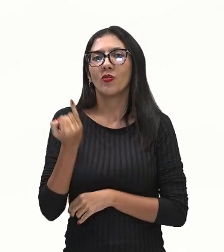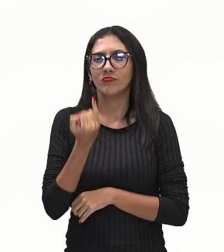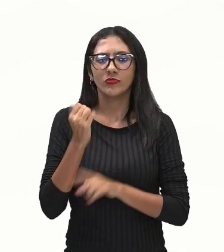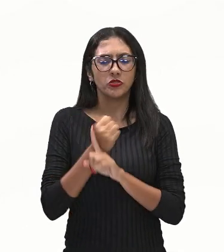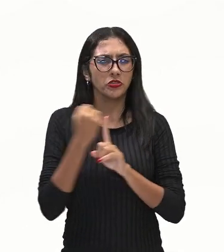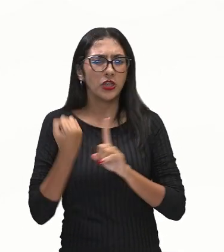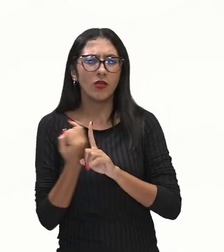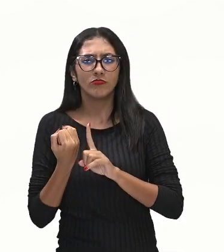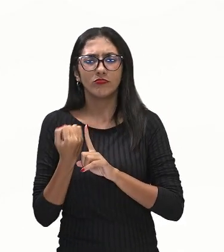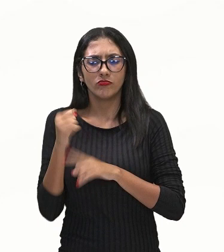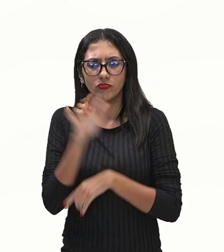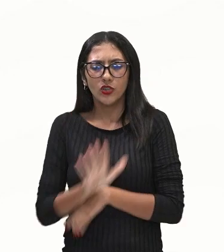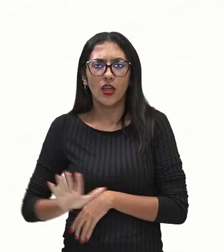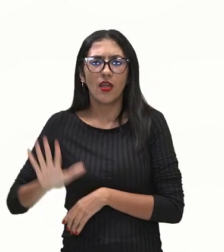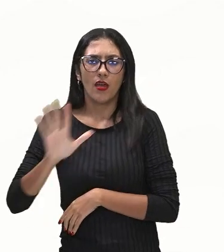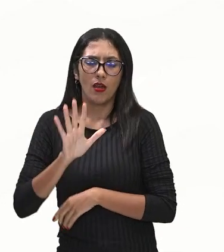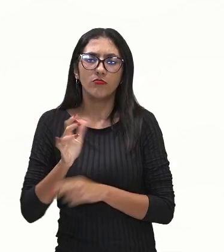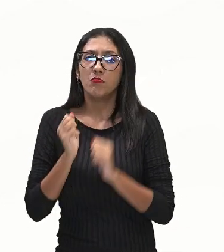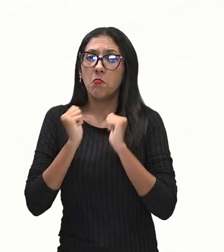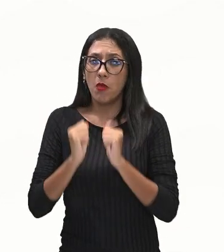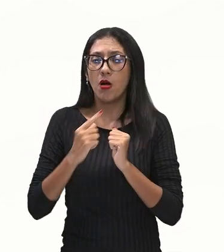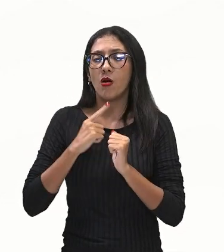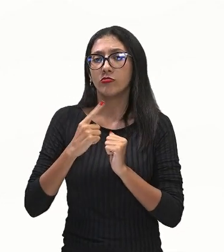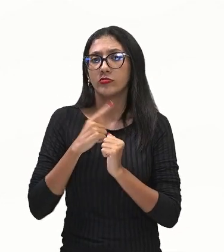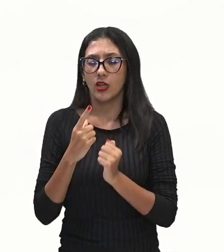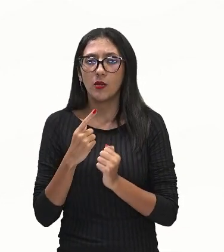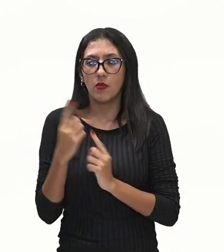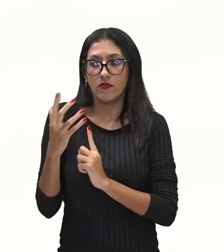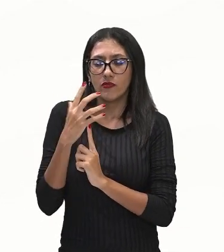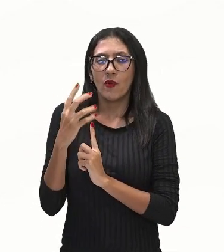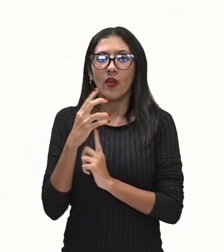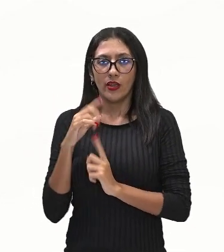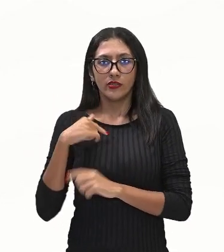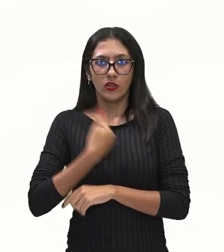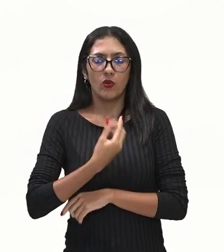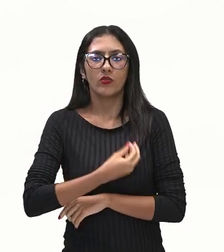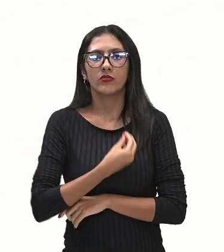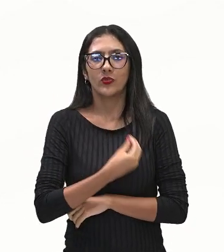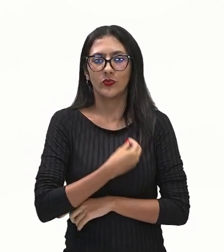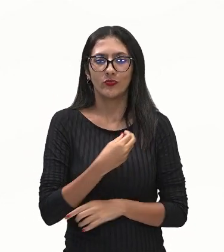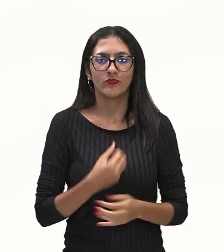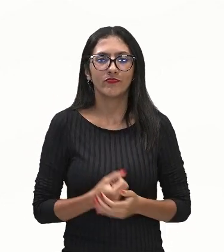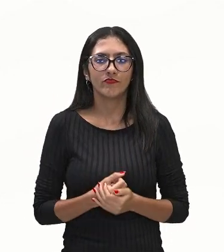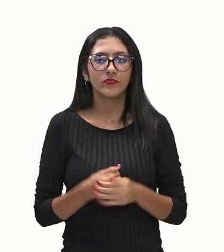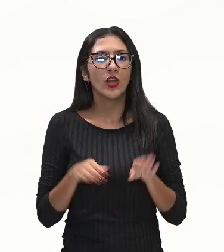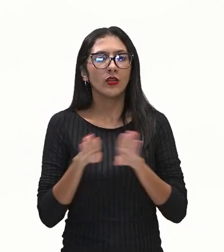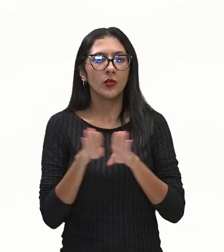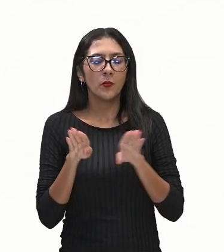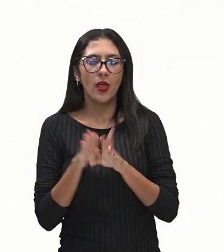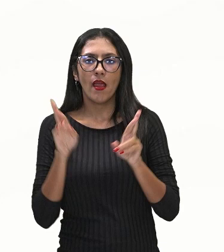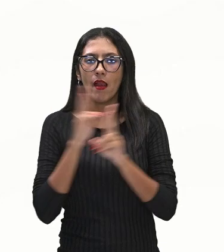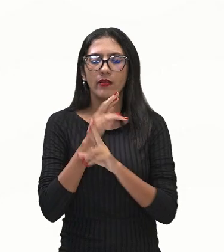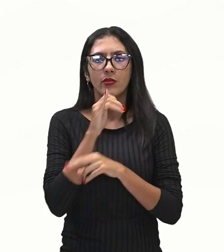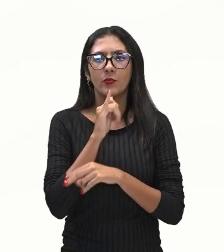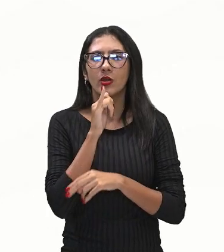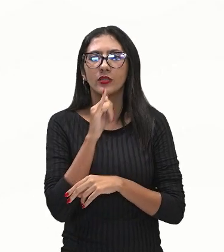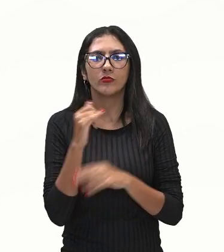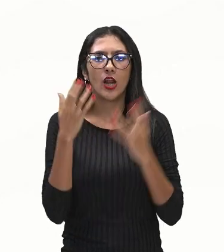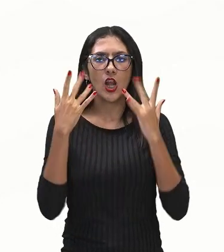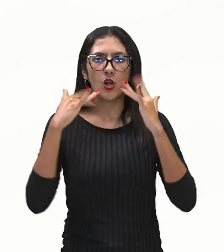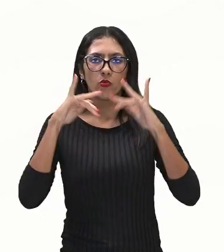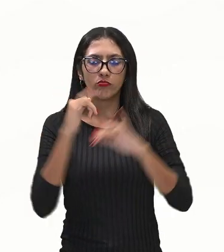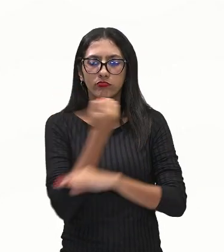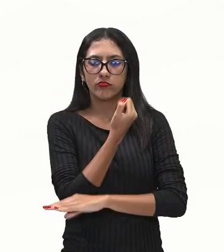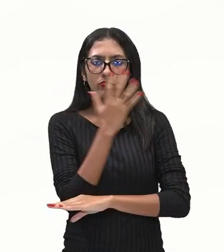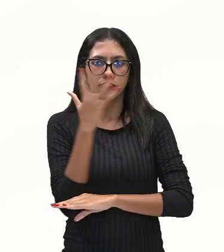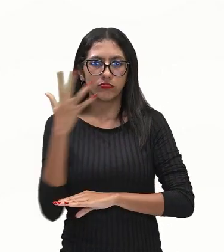todo pode ou não pode nos adoecer, não é? Bem como os aspectos ambientais, se vocês perceberem aí, as